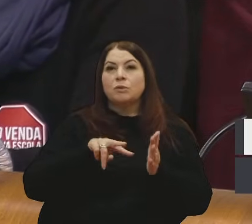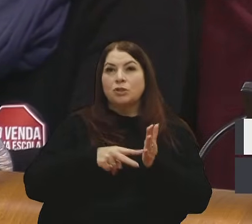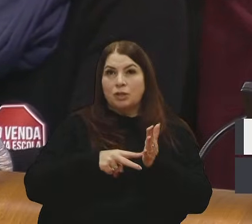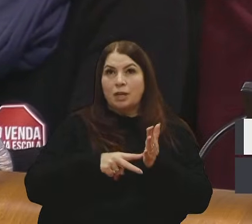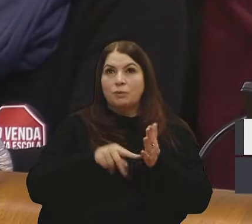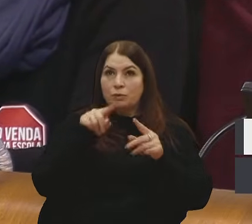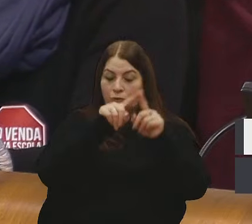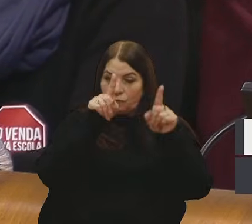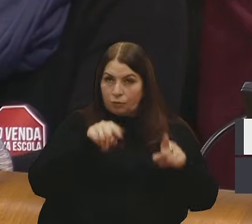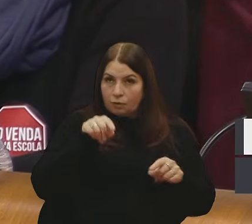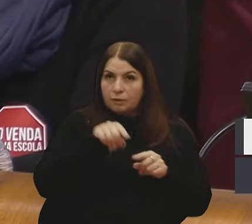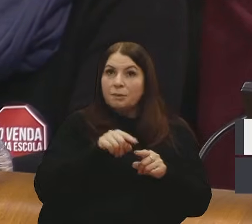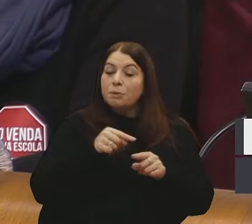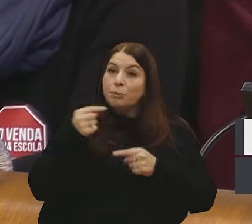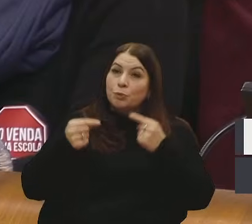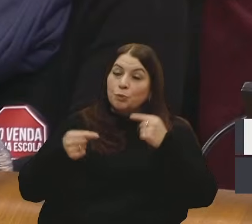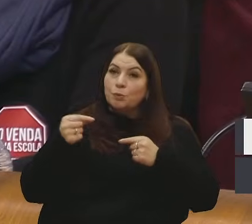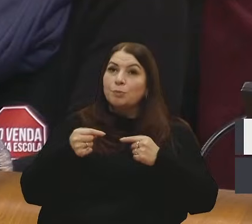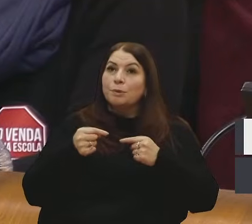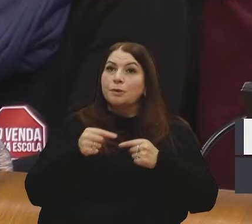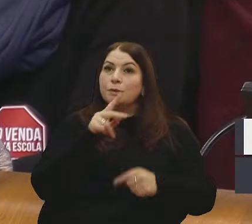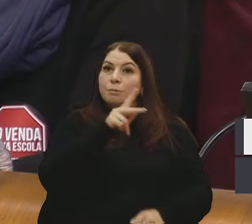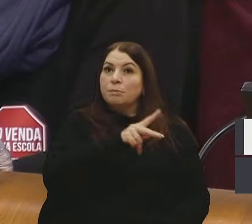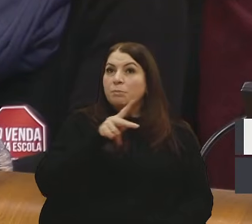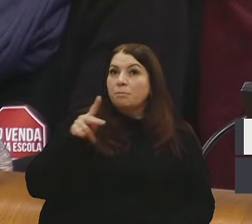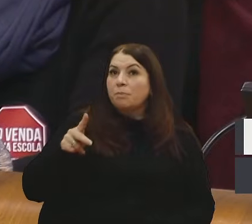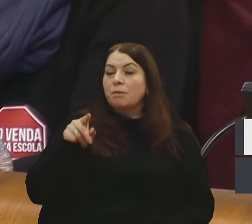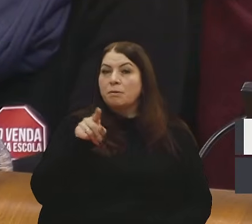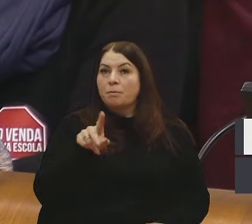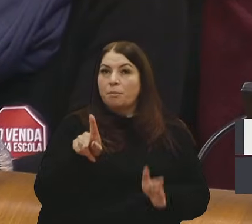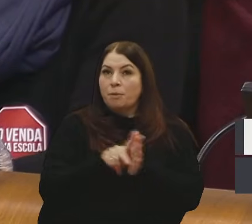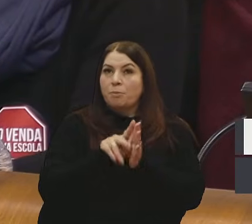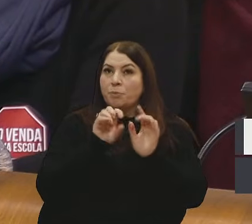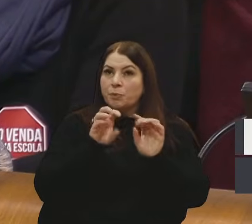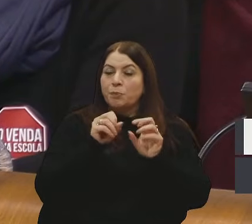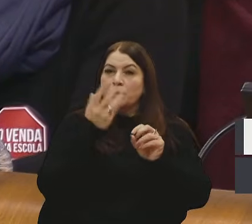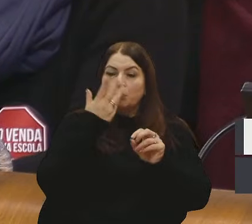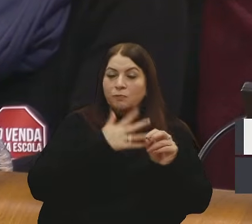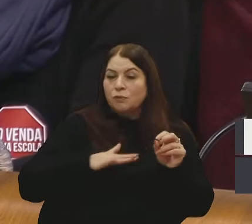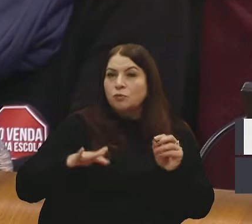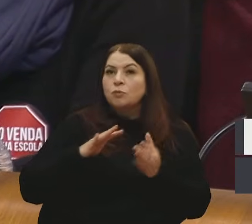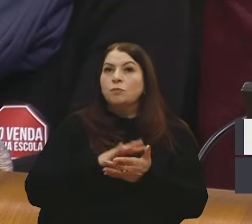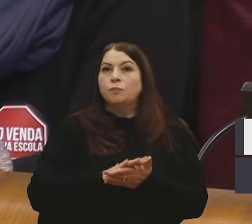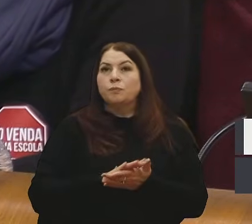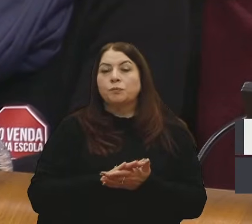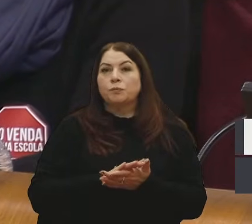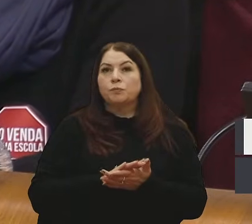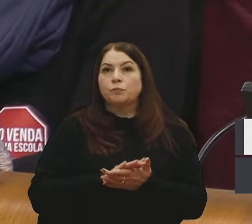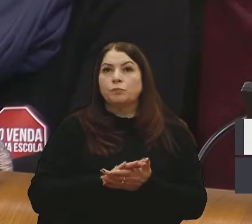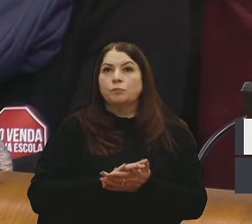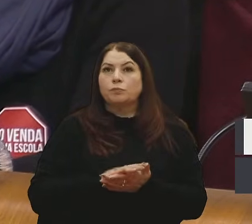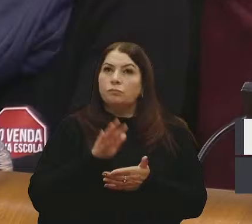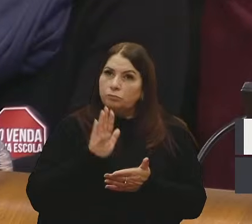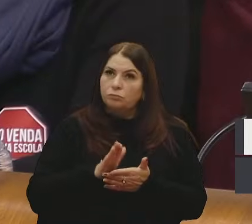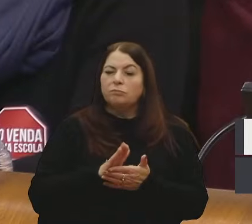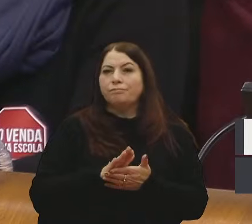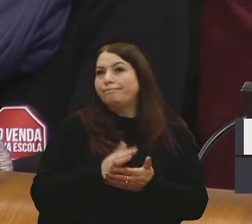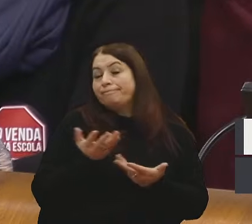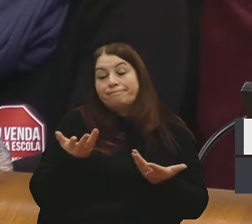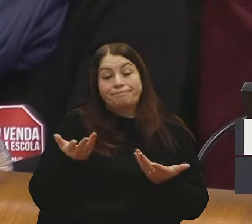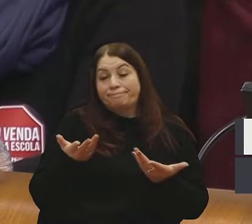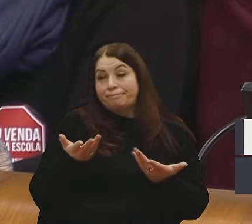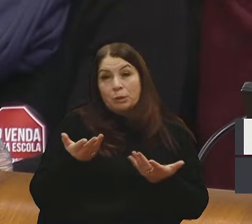Nós estamos exatamente numa discussão de uma PPP da educação infantil, que já é natimorta,